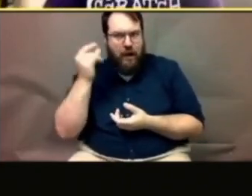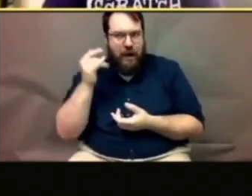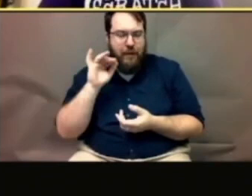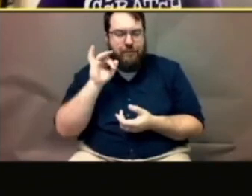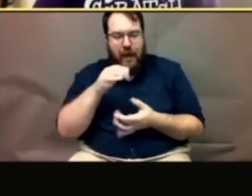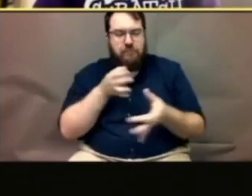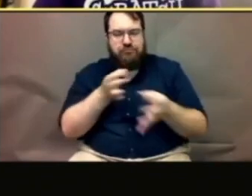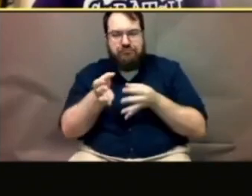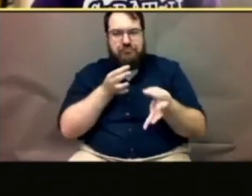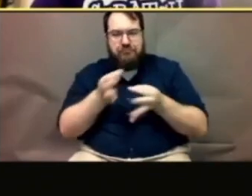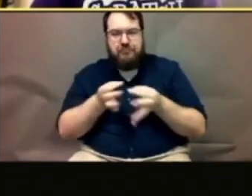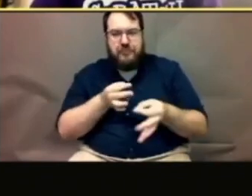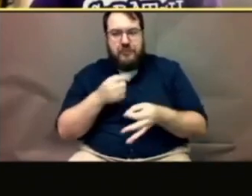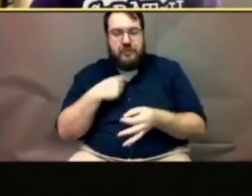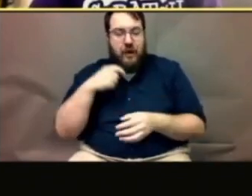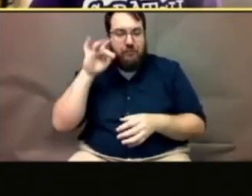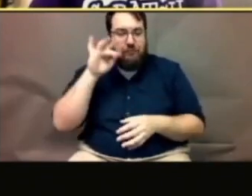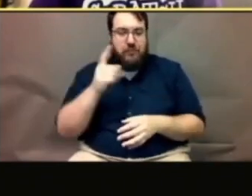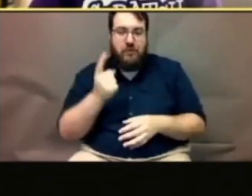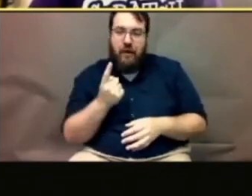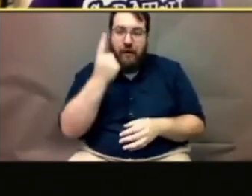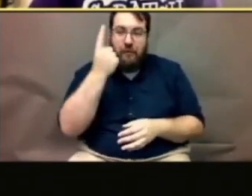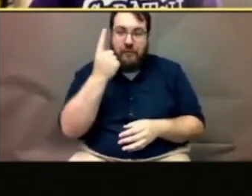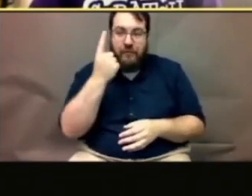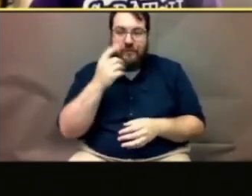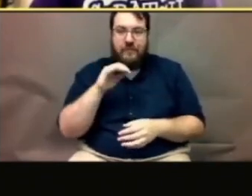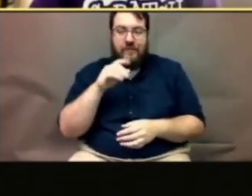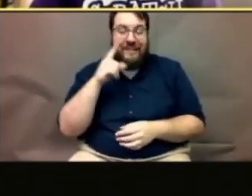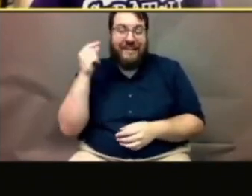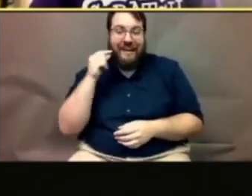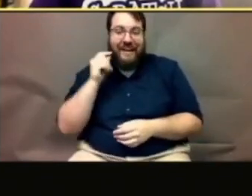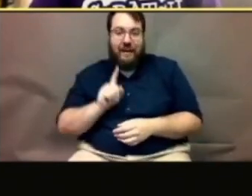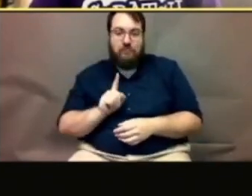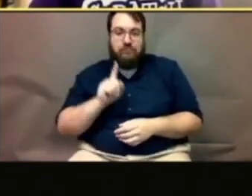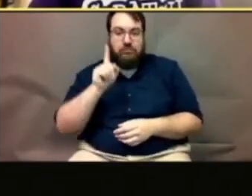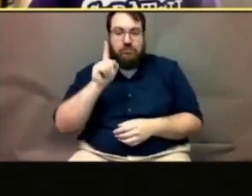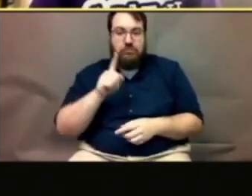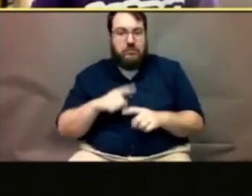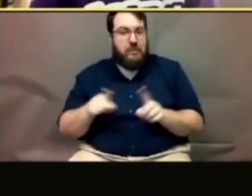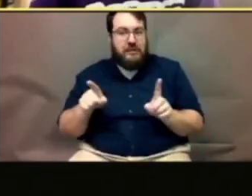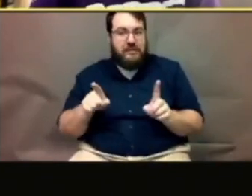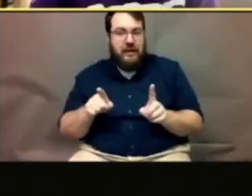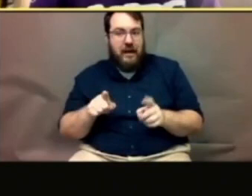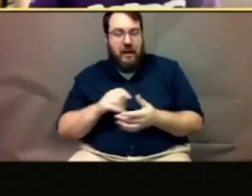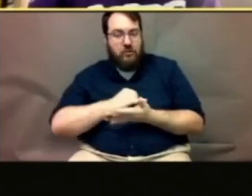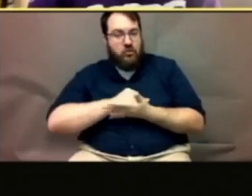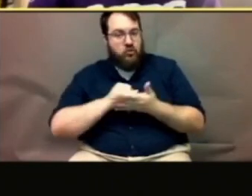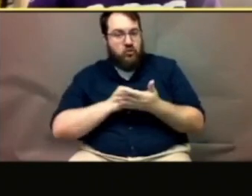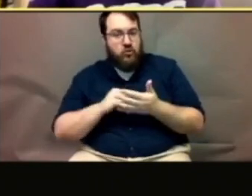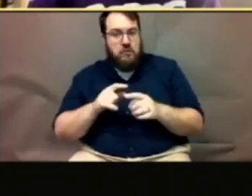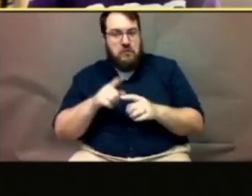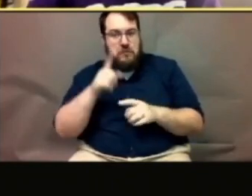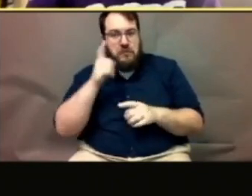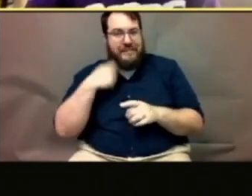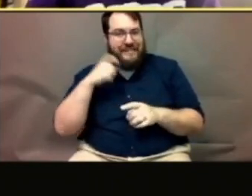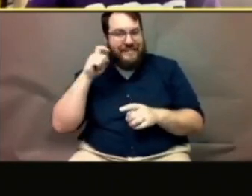a tela tem o eixo X e Y de um lado para o outro, para cima e para baixo. Então, quando eu apertar a tecla,